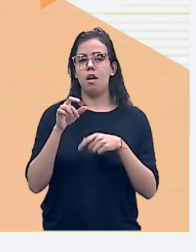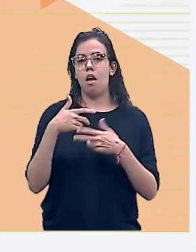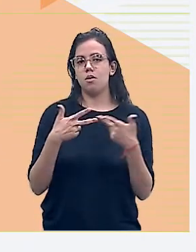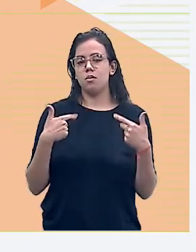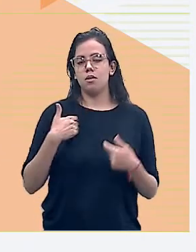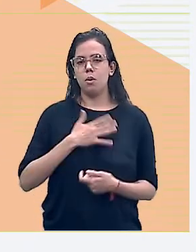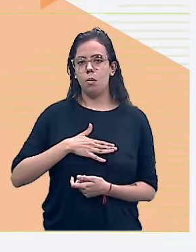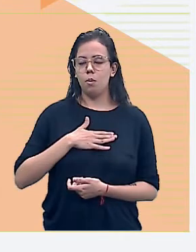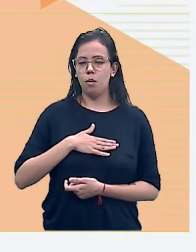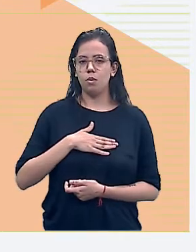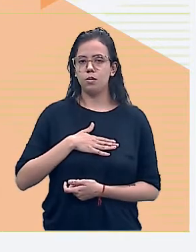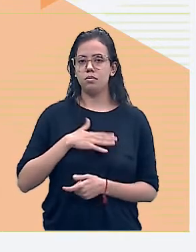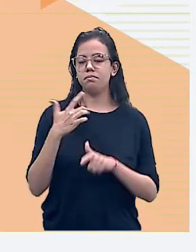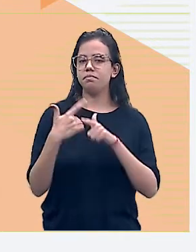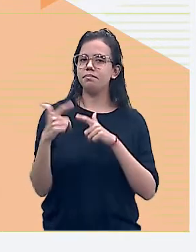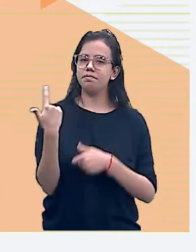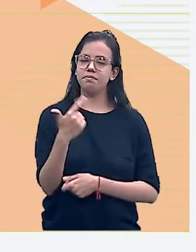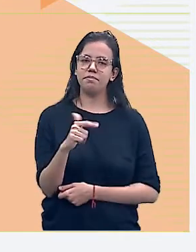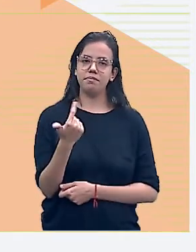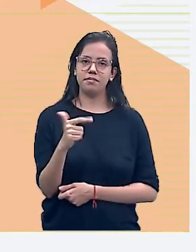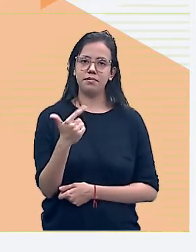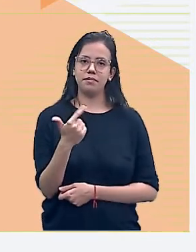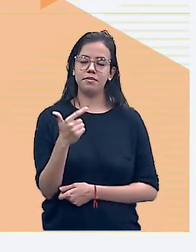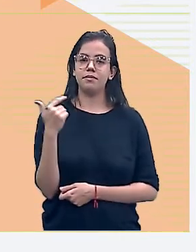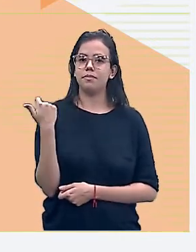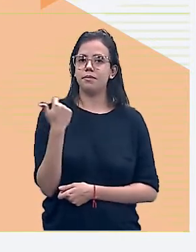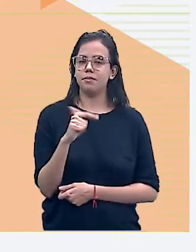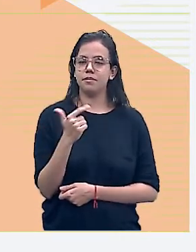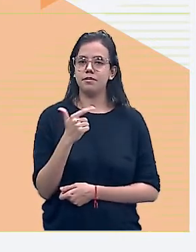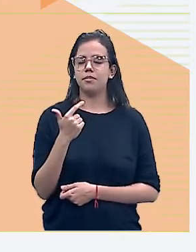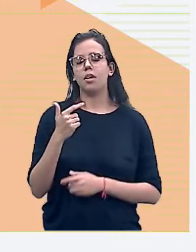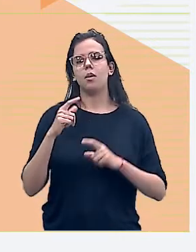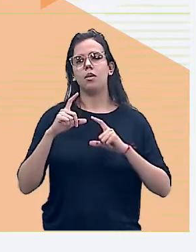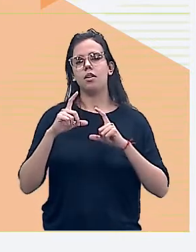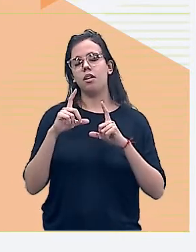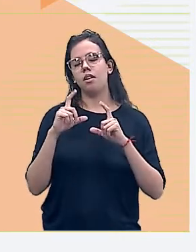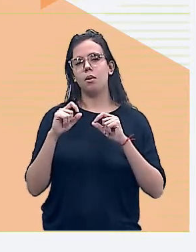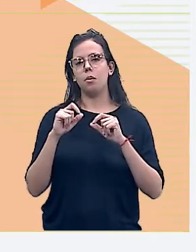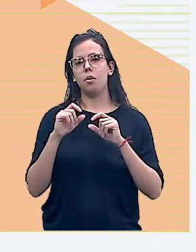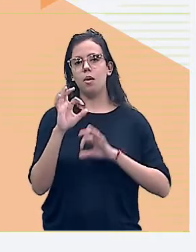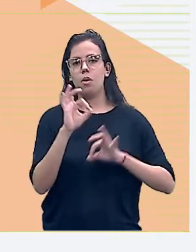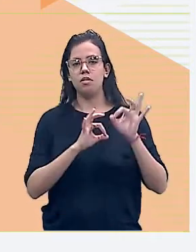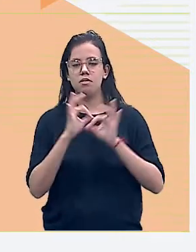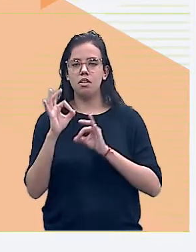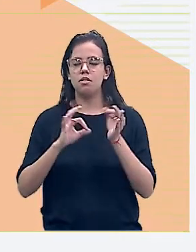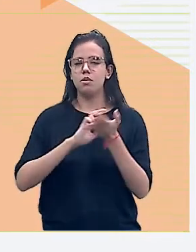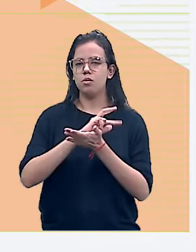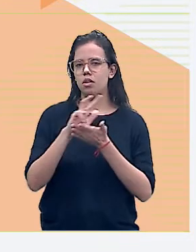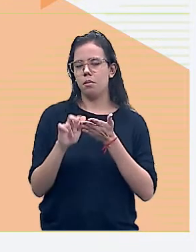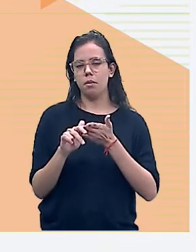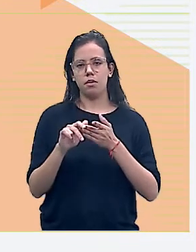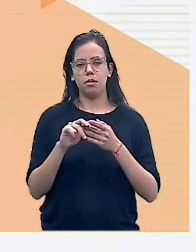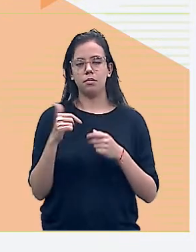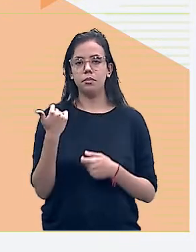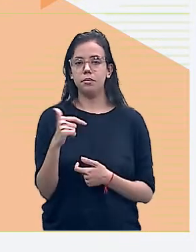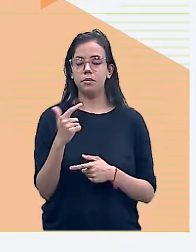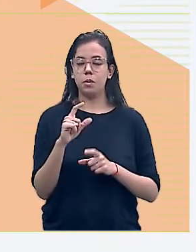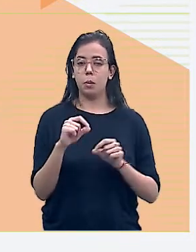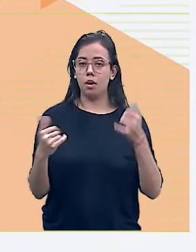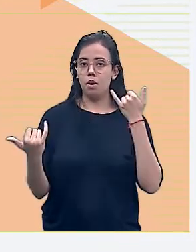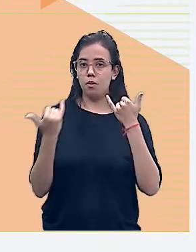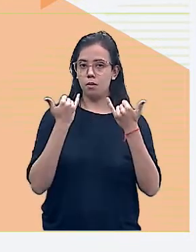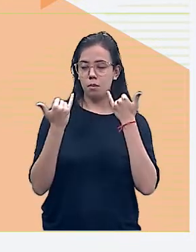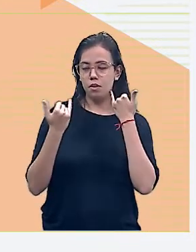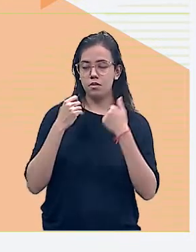o meu gosto não tem nenhum problema não existe e hierarquiza são entre repertórios certo essa